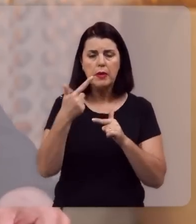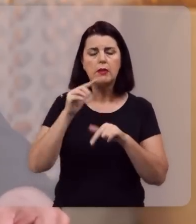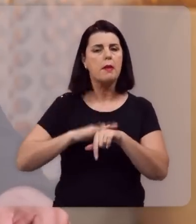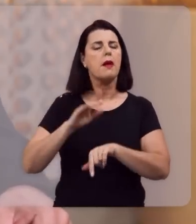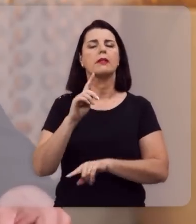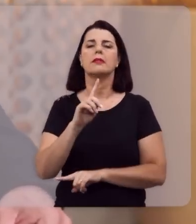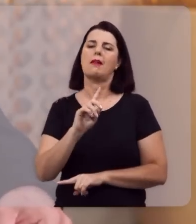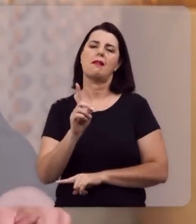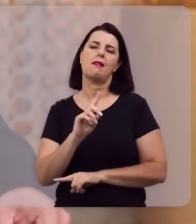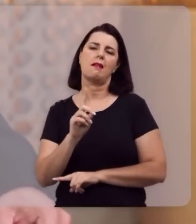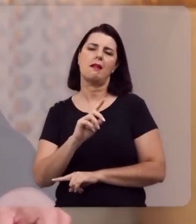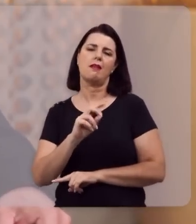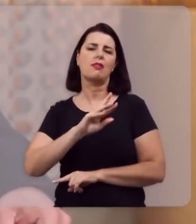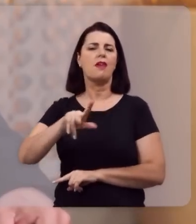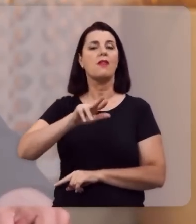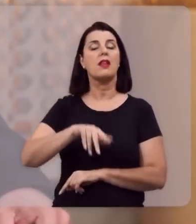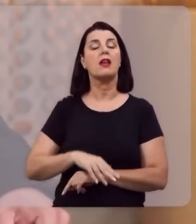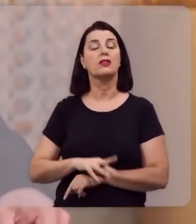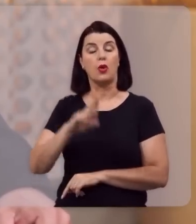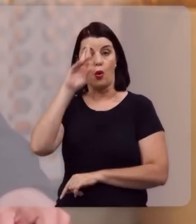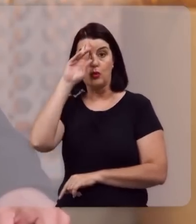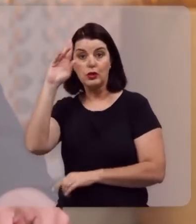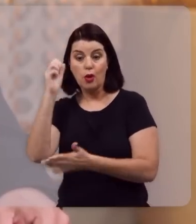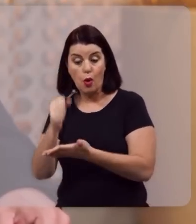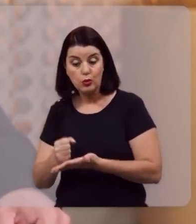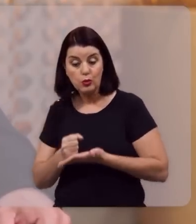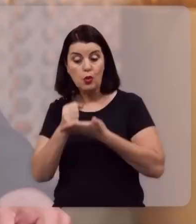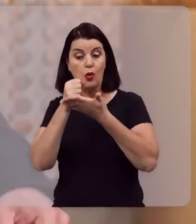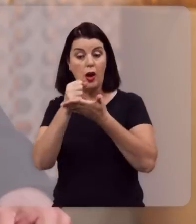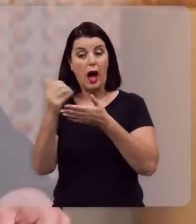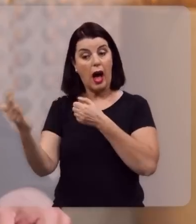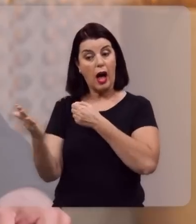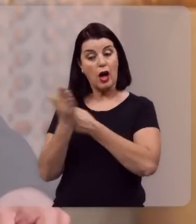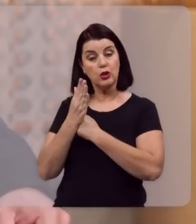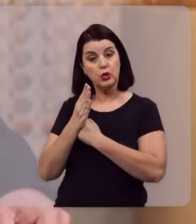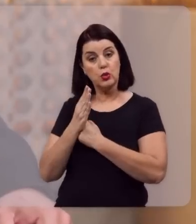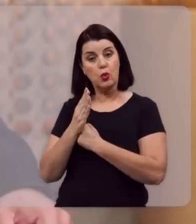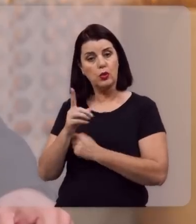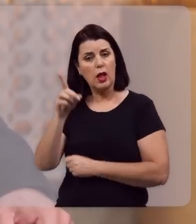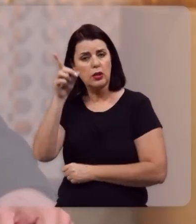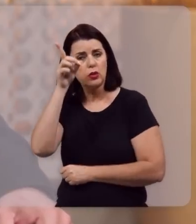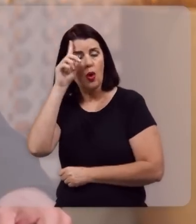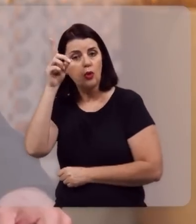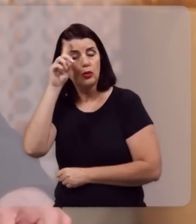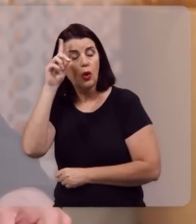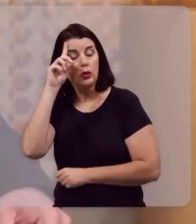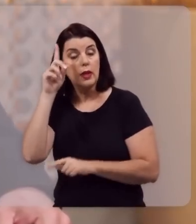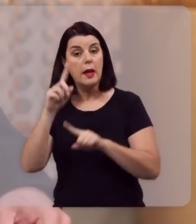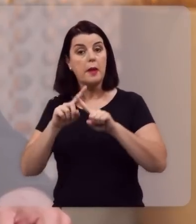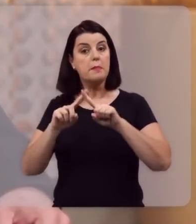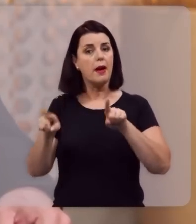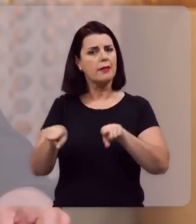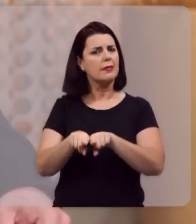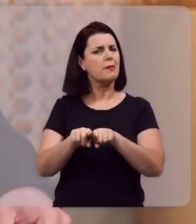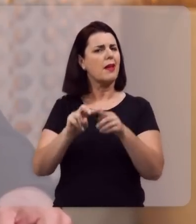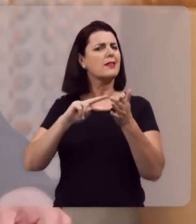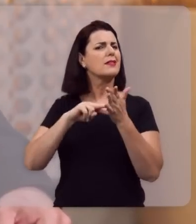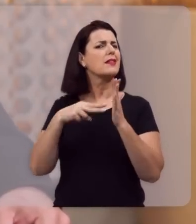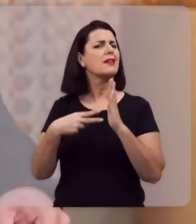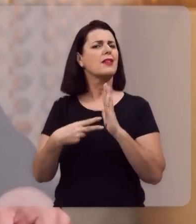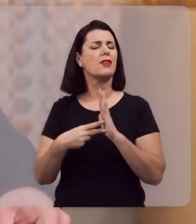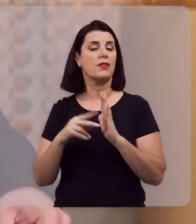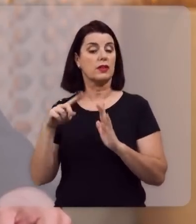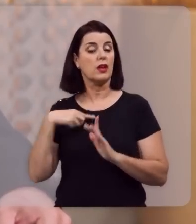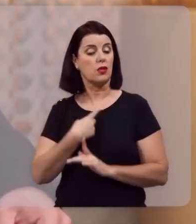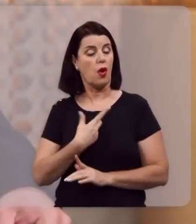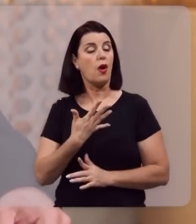Senhor Jesus, sim, Ele nos sustenta, Ele nos dá o pão de cada dia, Ele está conosco. Mas isso também significa dizer que nós